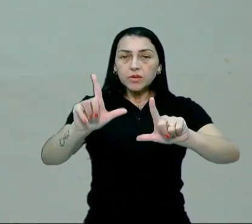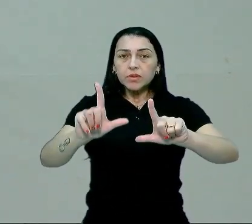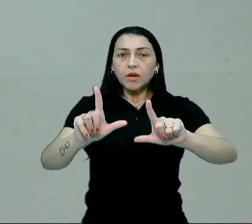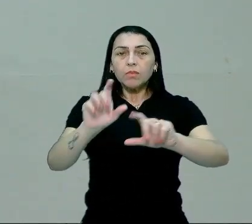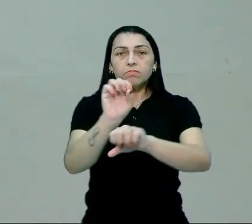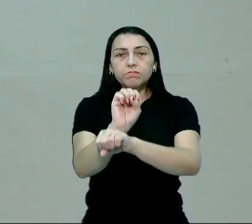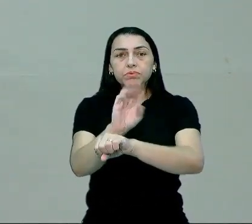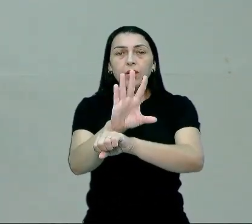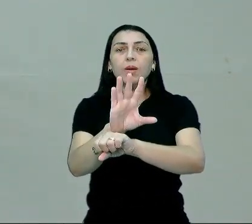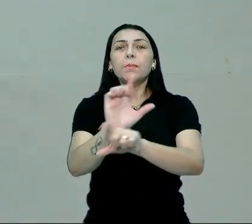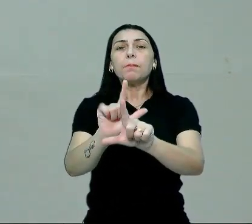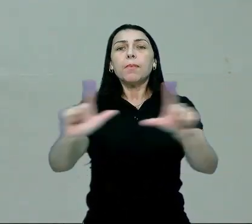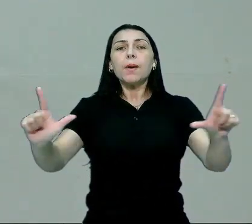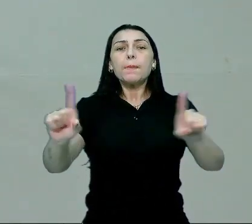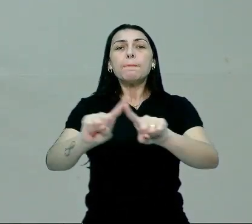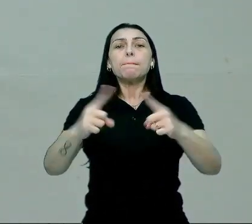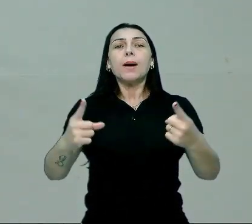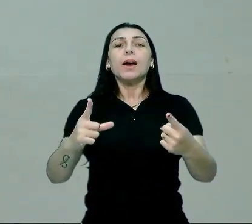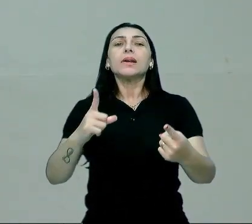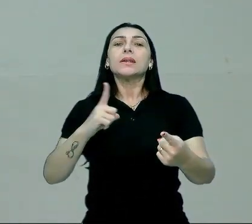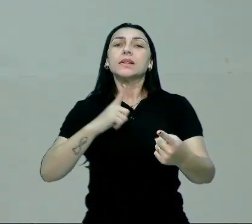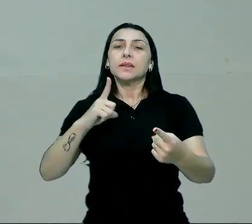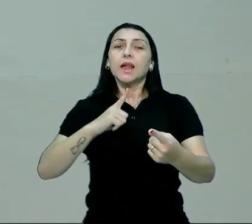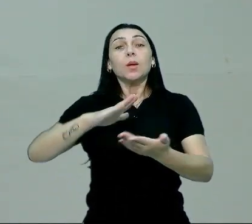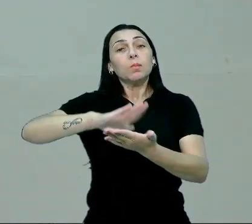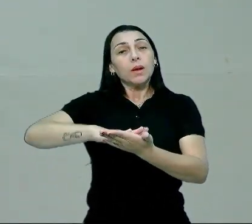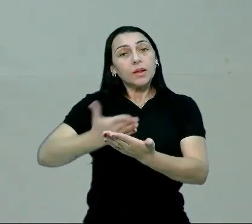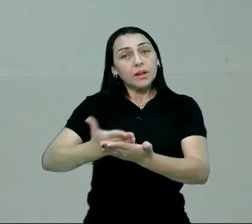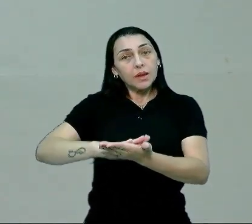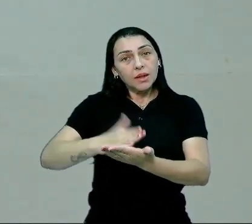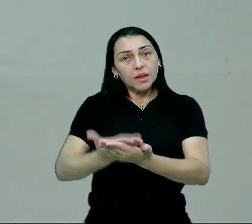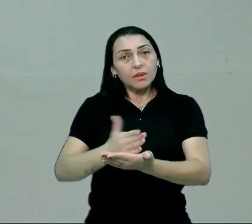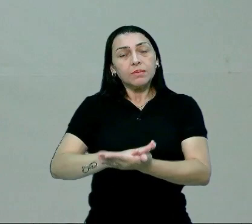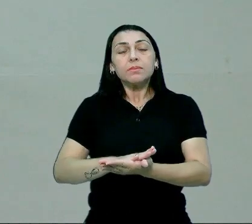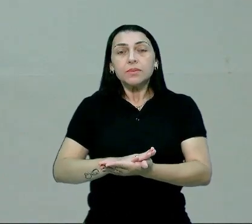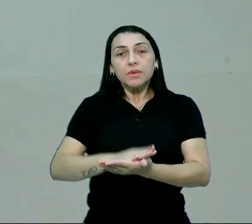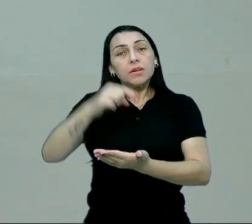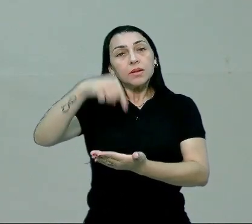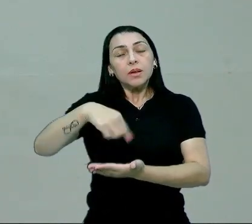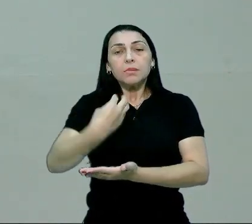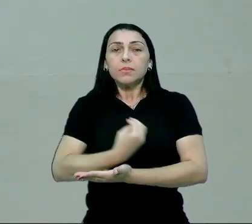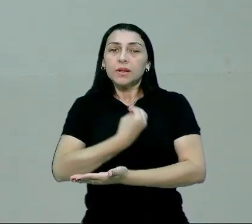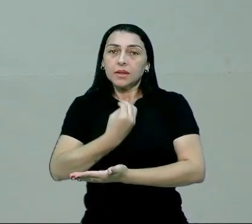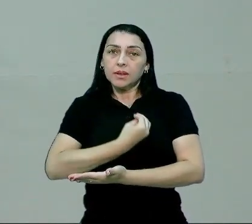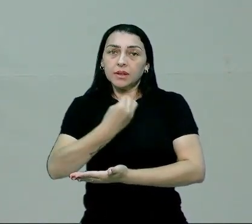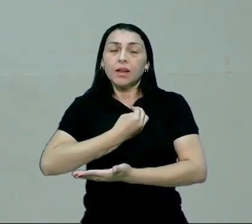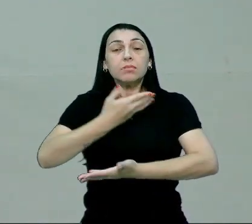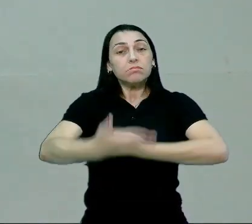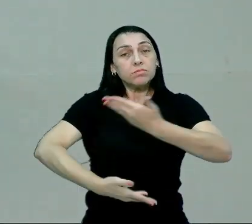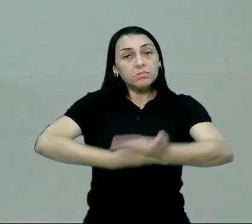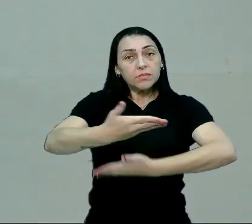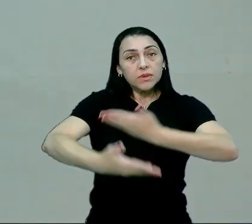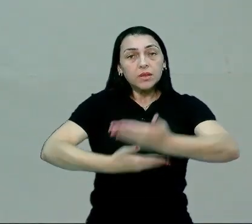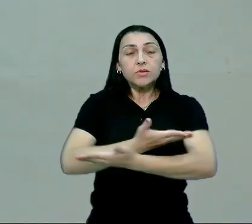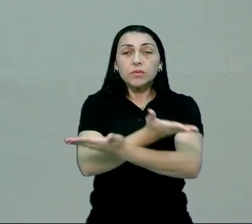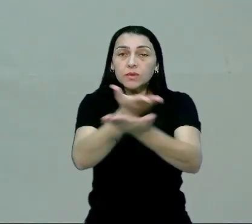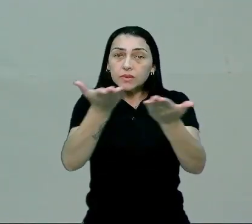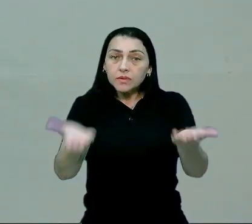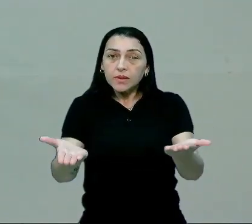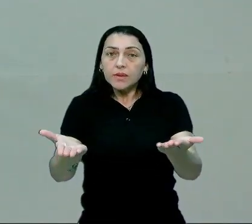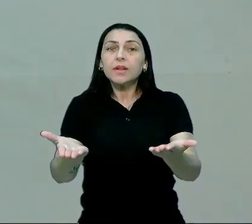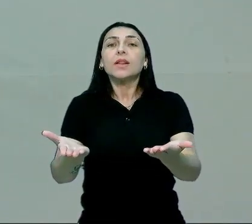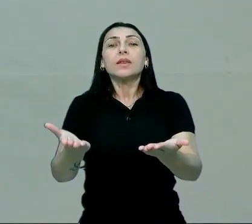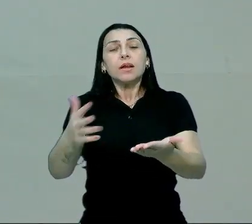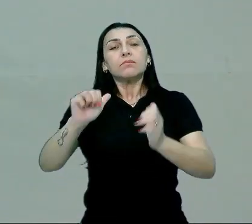uma projeção maior, mas nós temos uma intérprete. Quer queira, quer não, ela está interagindo, ela está